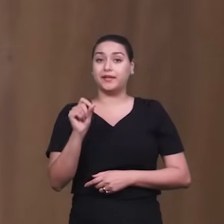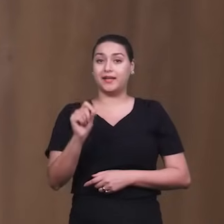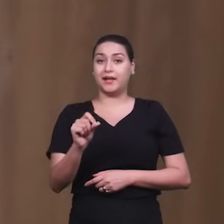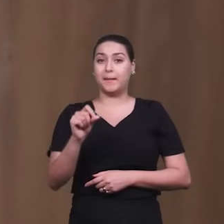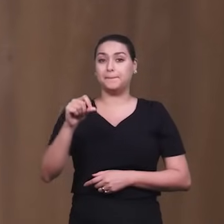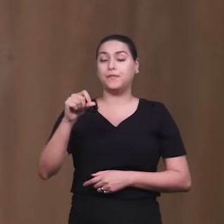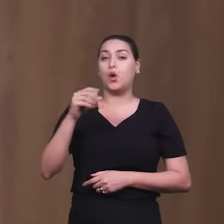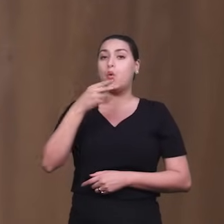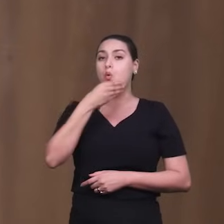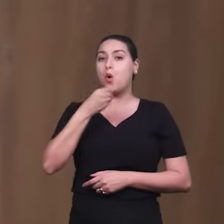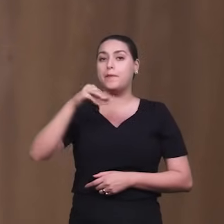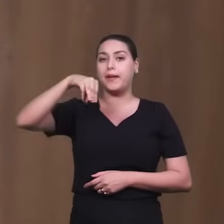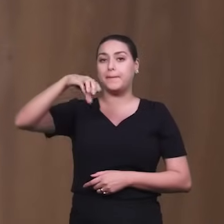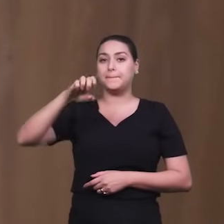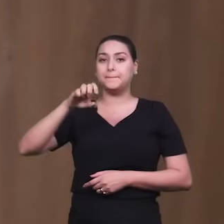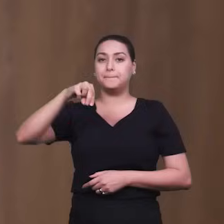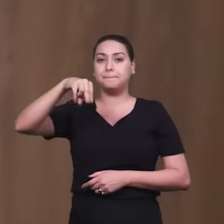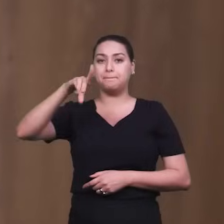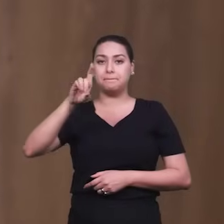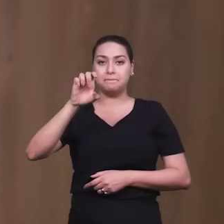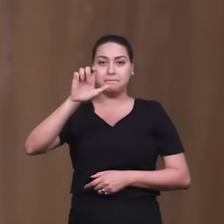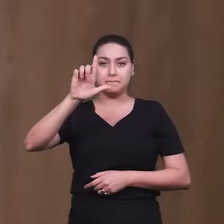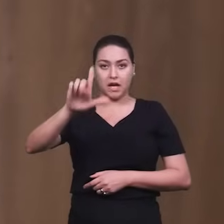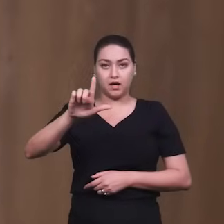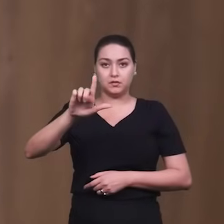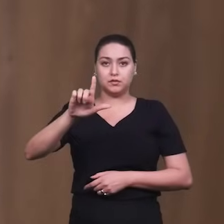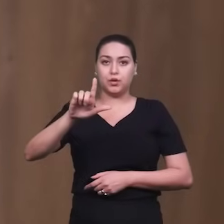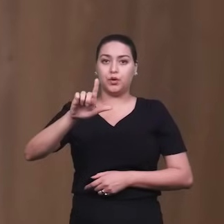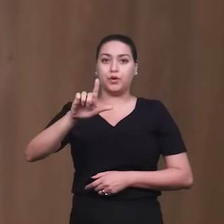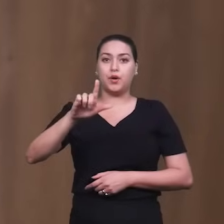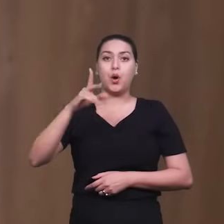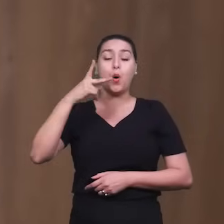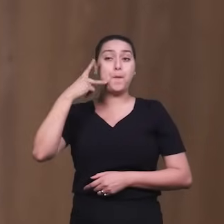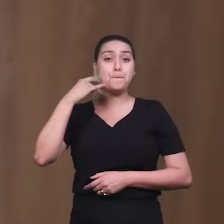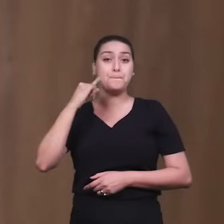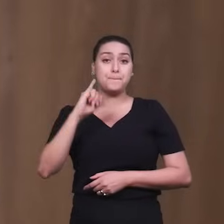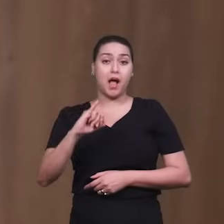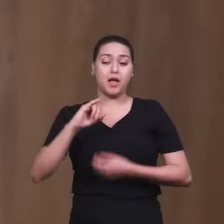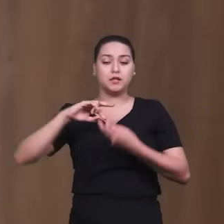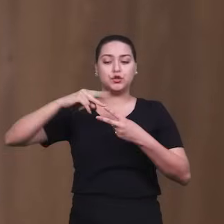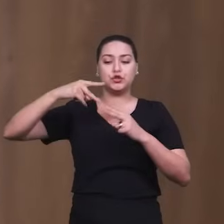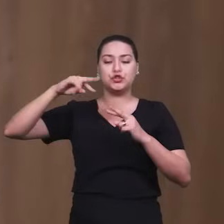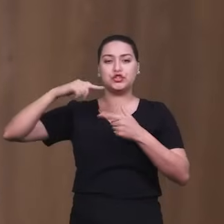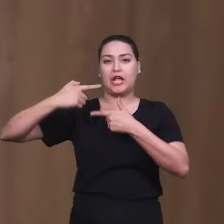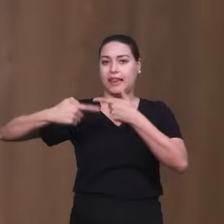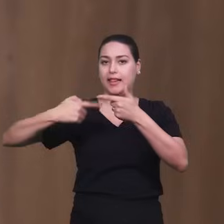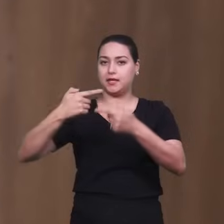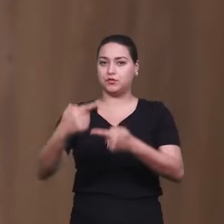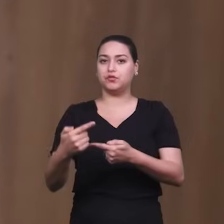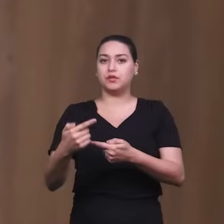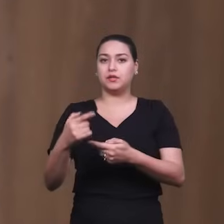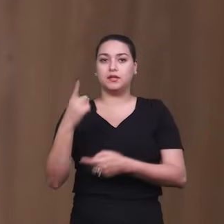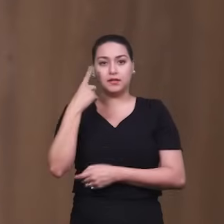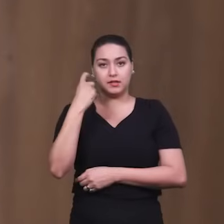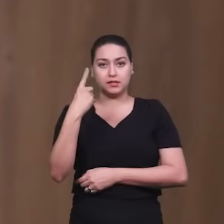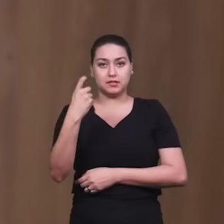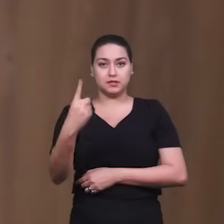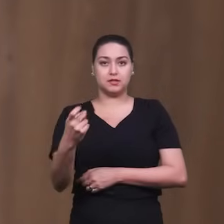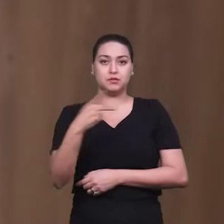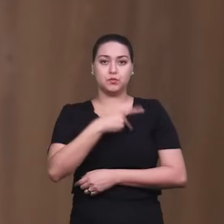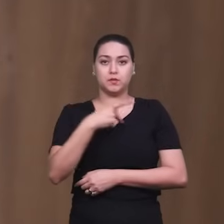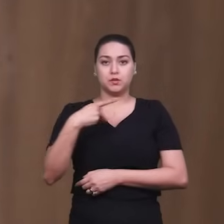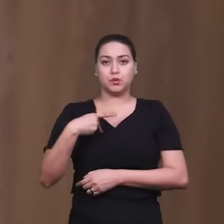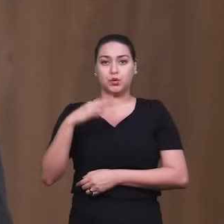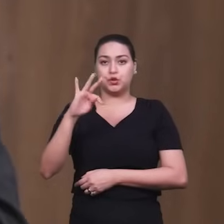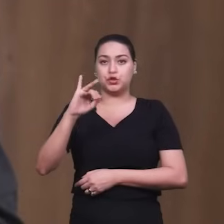de Mendel, né, que foi considerado, como ele mesmo disse, o pai da genética. E interessante, sabe, pastor